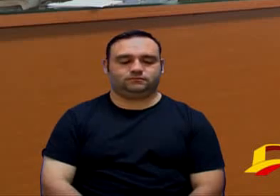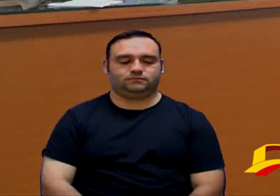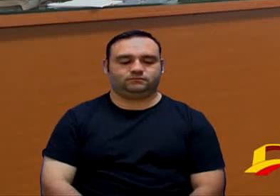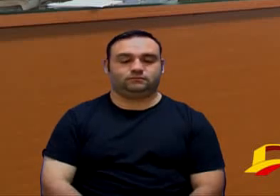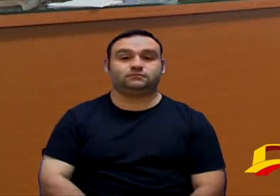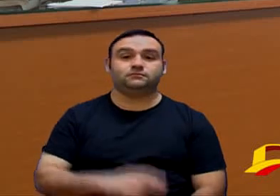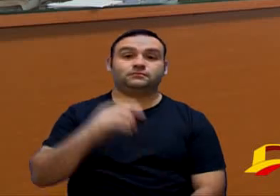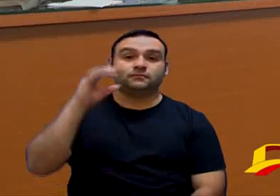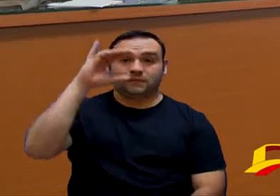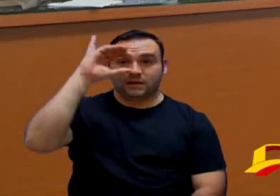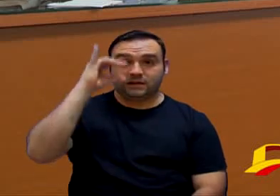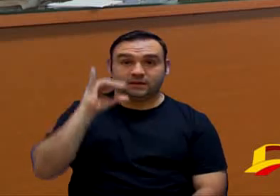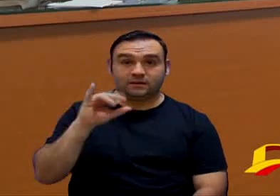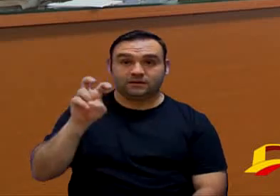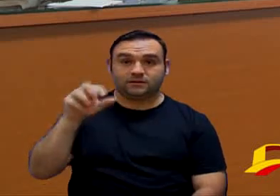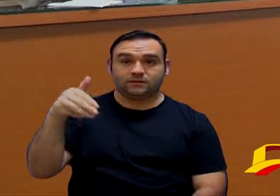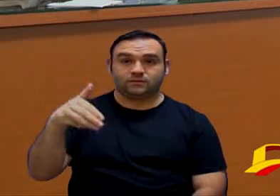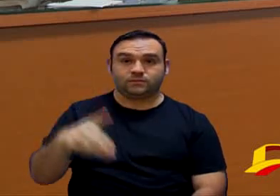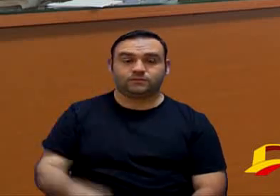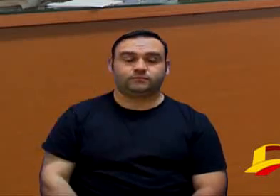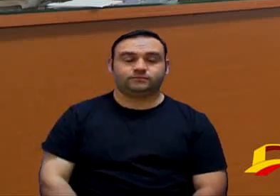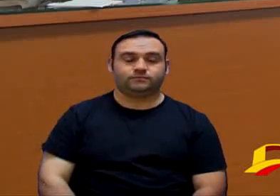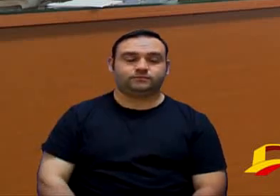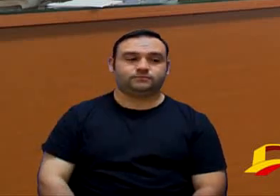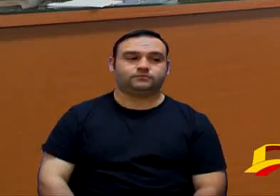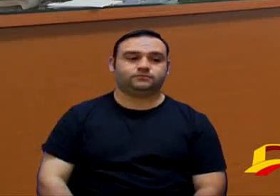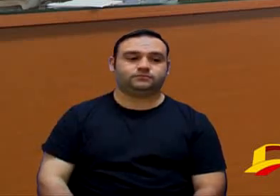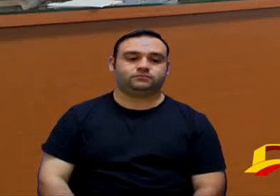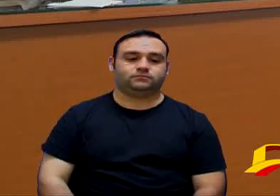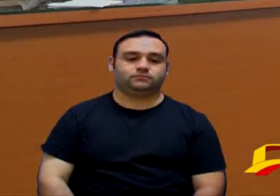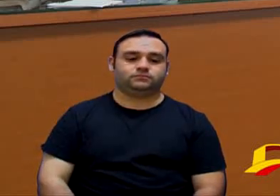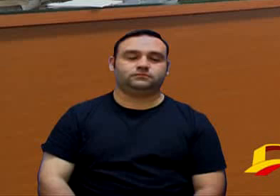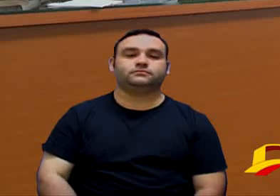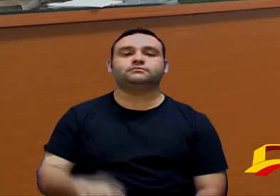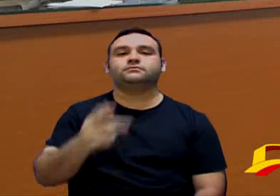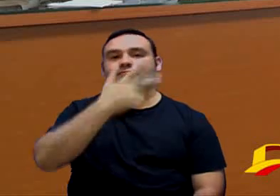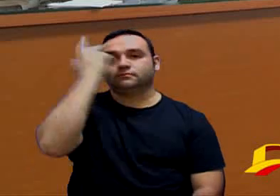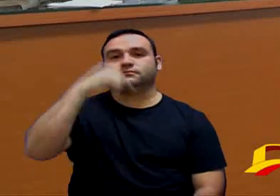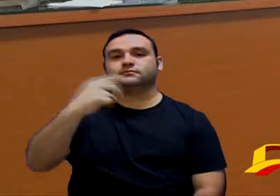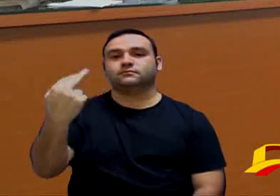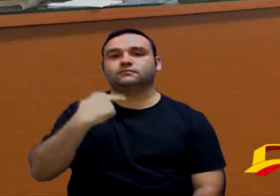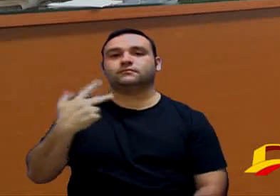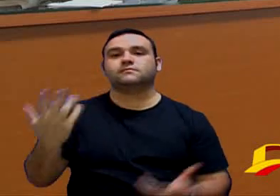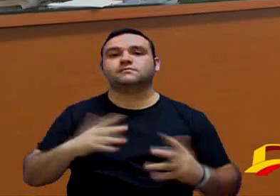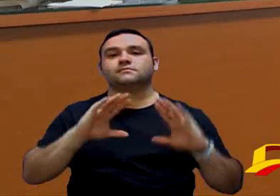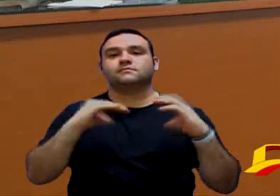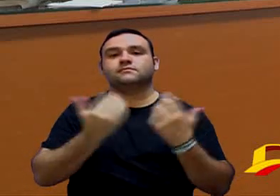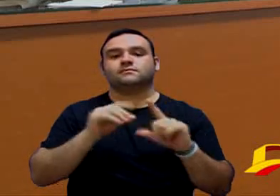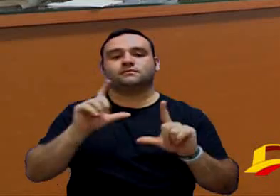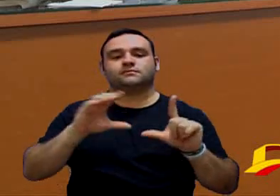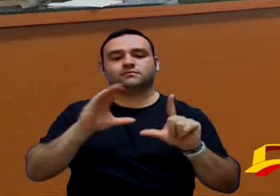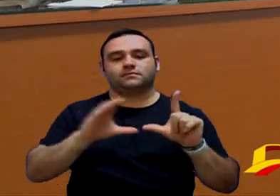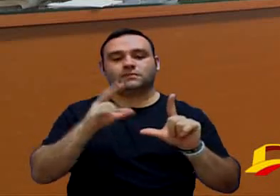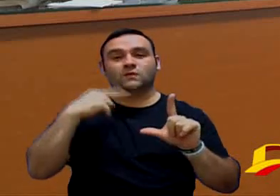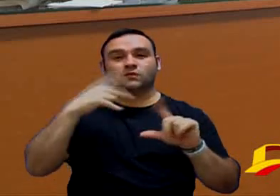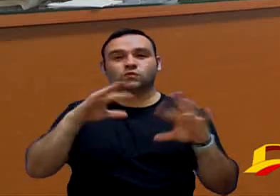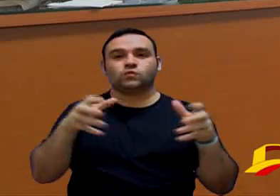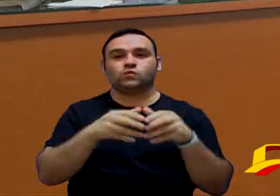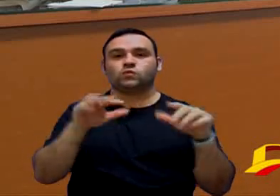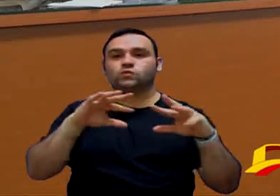vereador em árabe 5 minutos aqui nos acompanha aqui na TV Câmara os